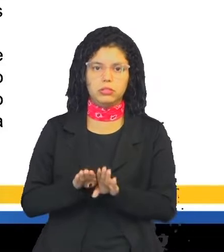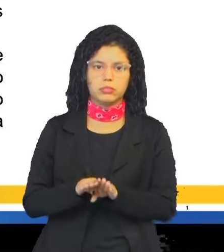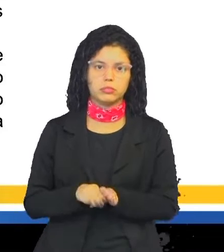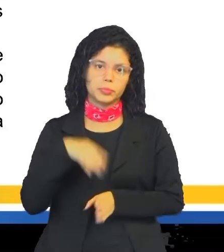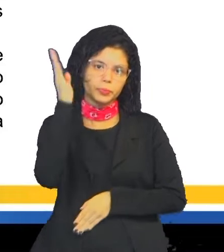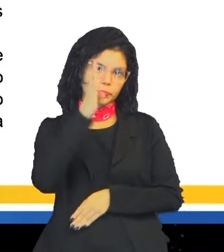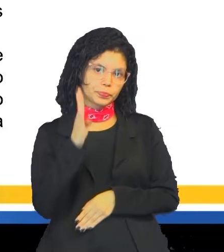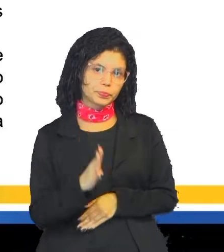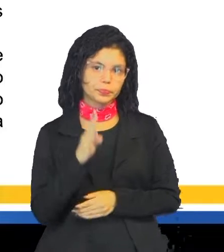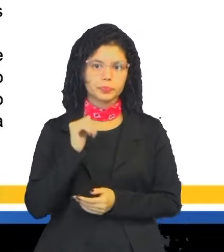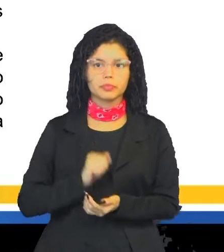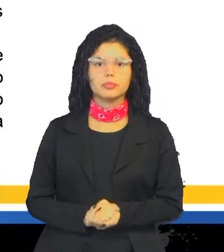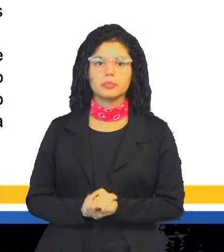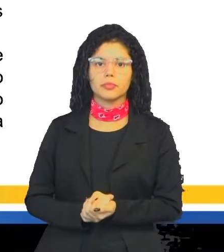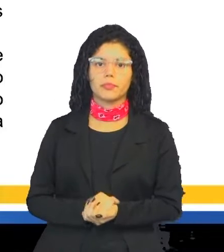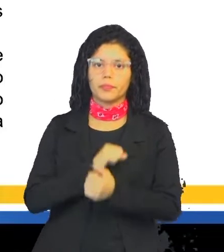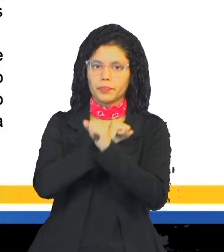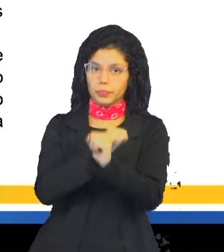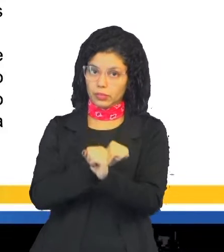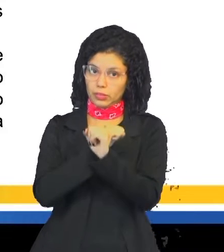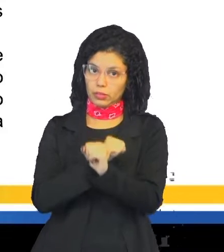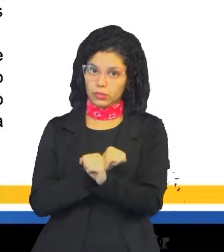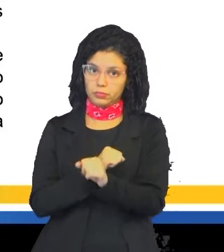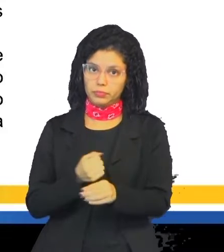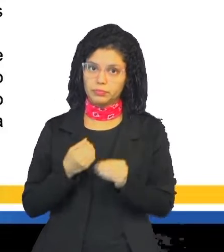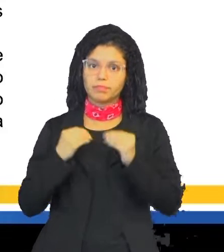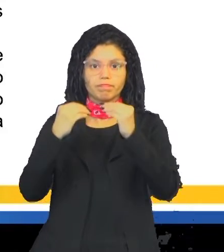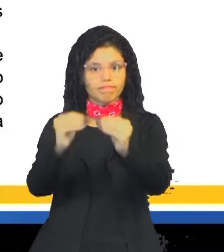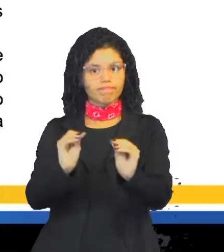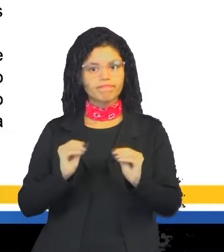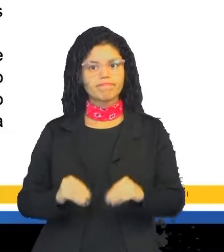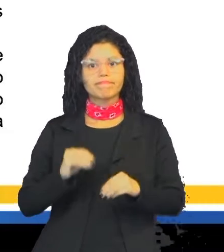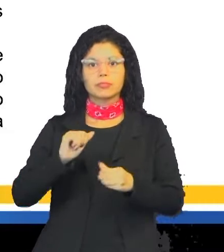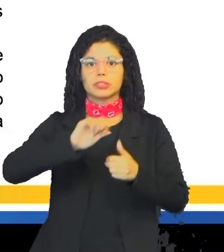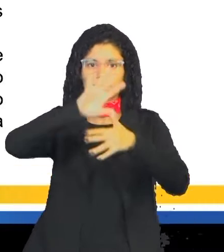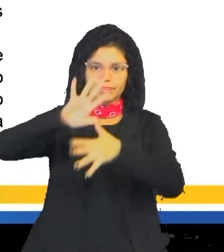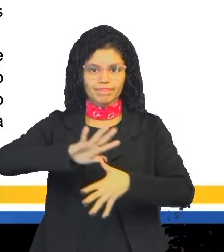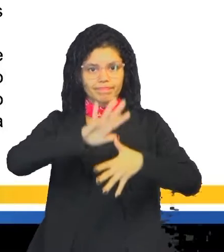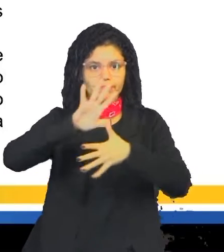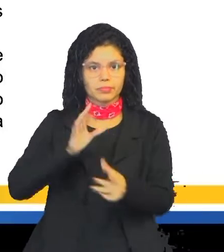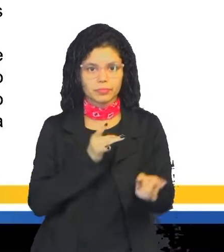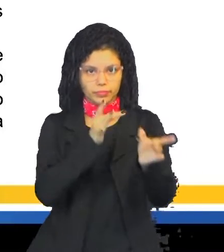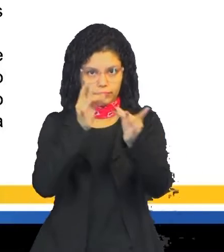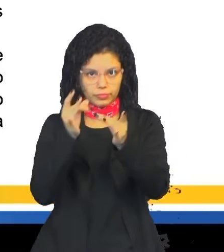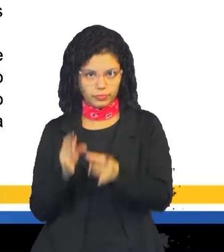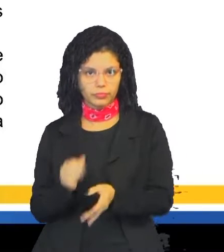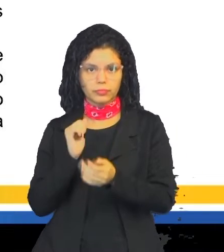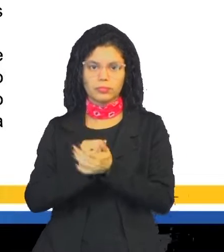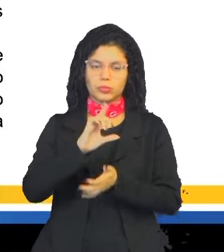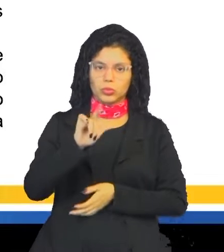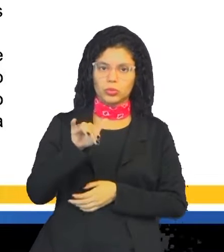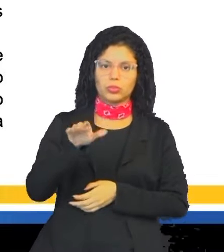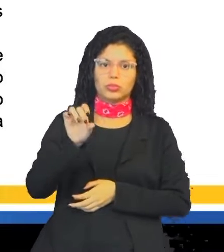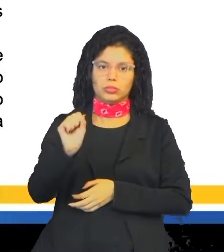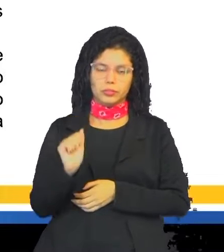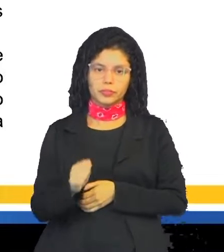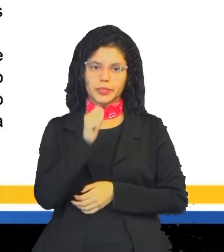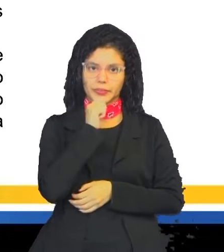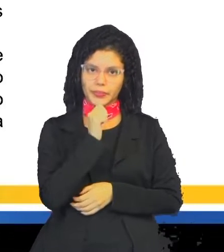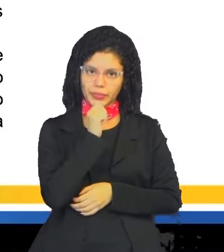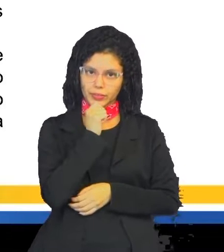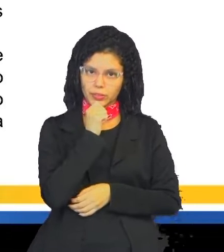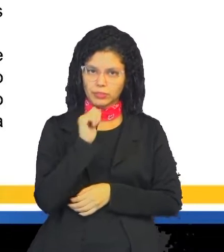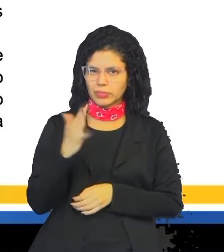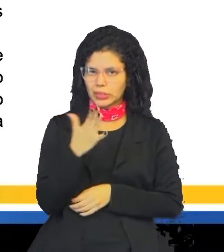No Brasil, esses escravizados eram transportados até a América, onde eles eram vendidos para os colonos. A